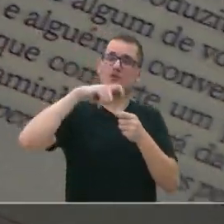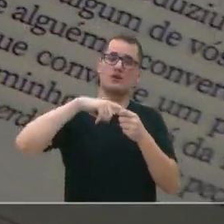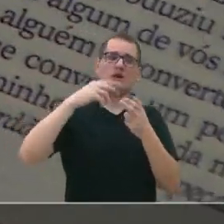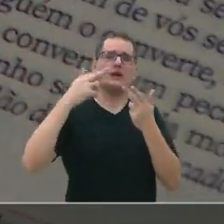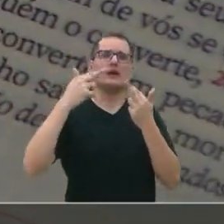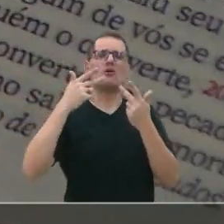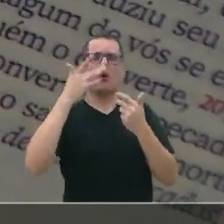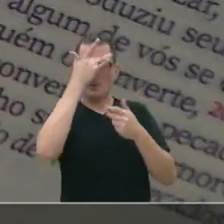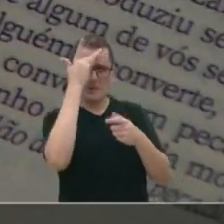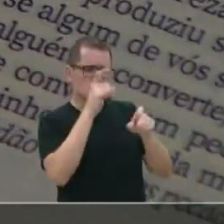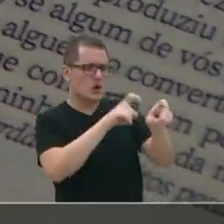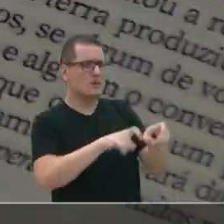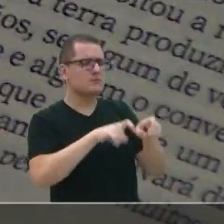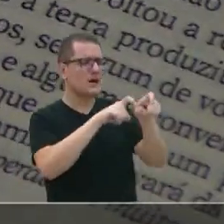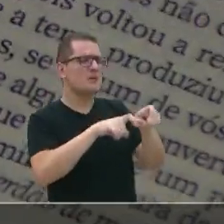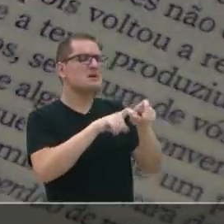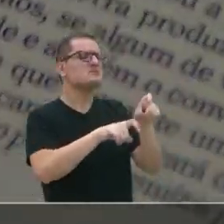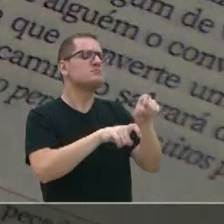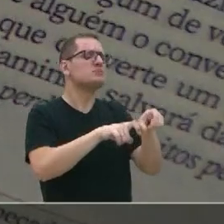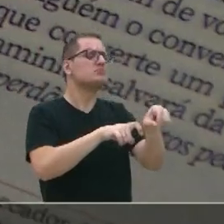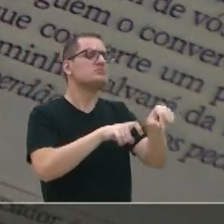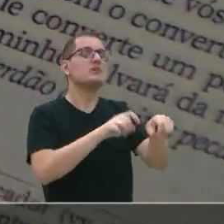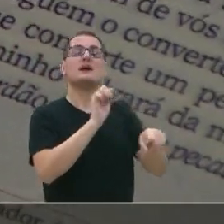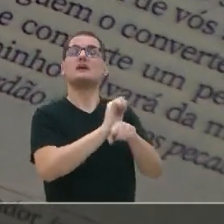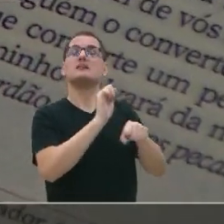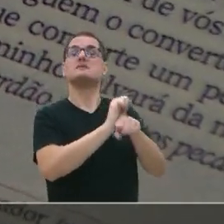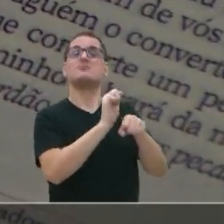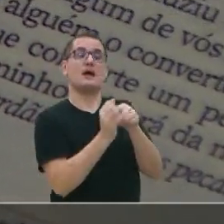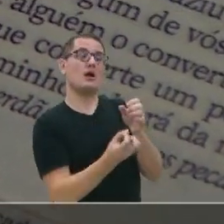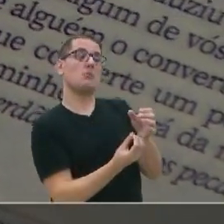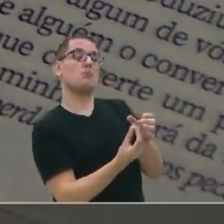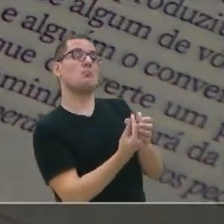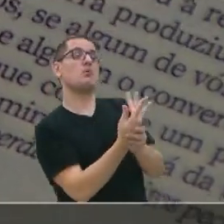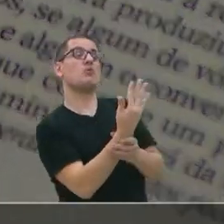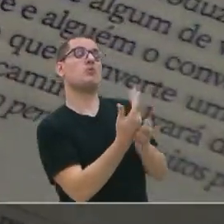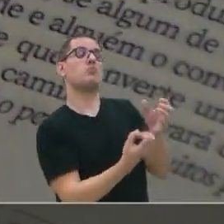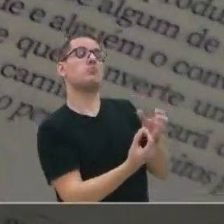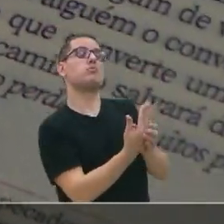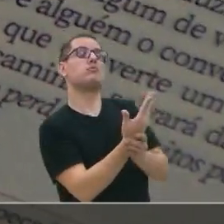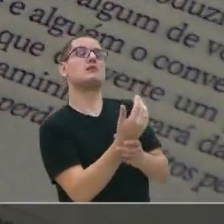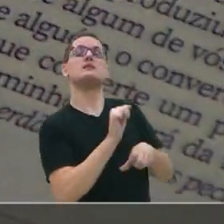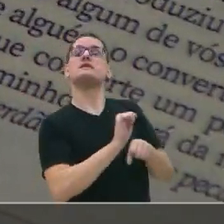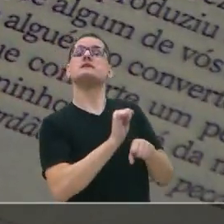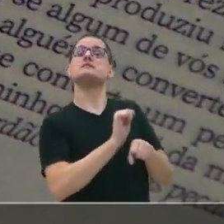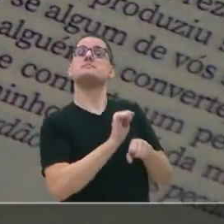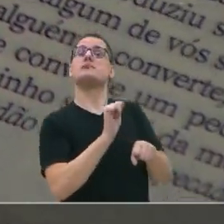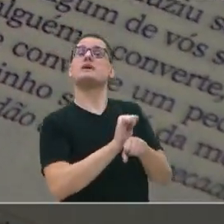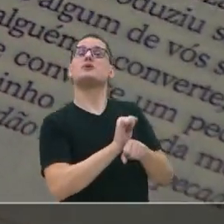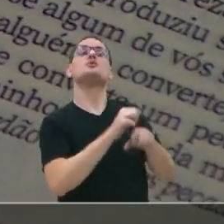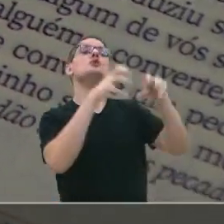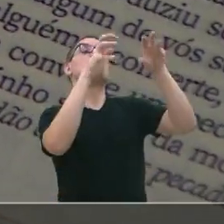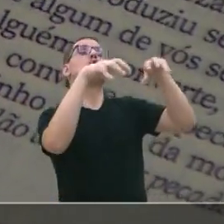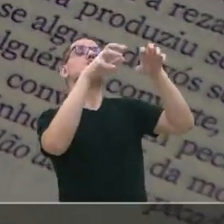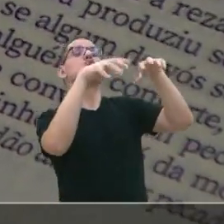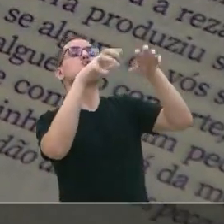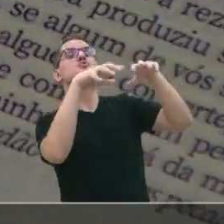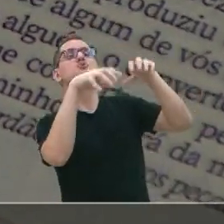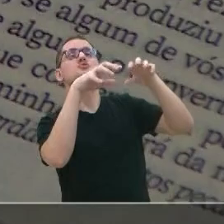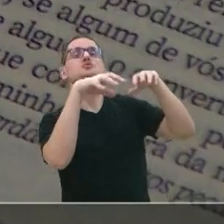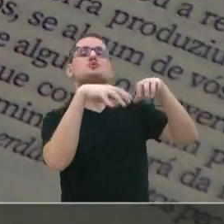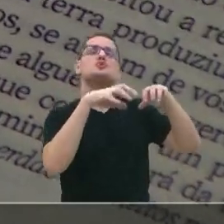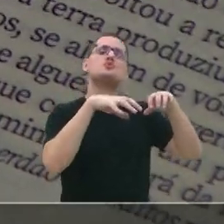o precioso fruto da terra, aguardando com paciência que venham as chuvas temporãs